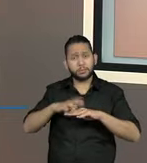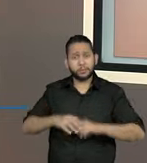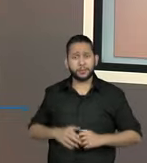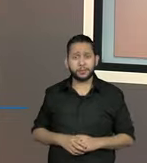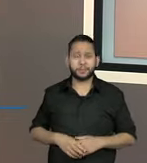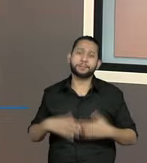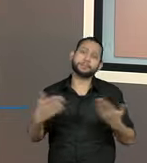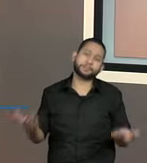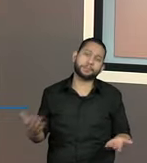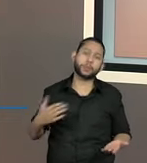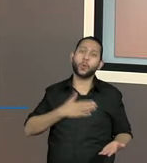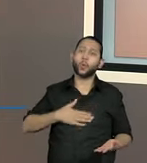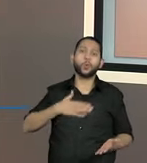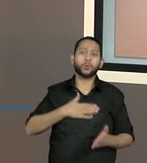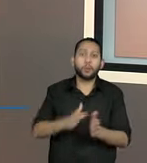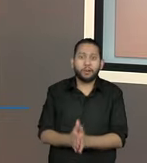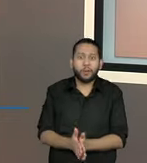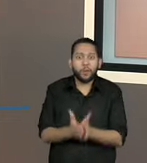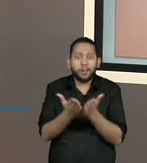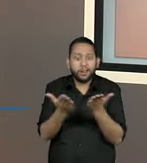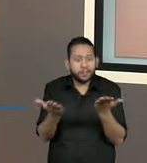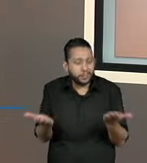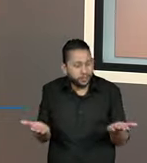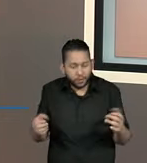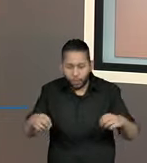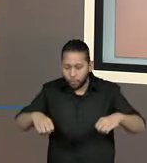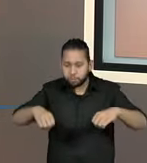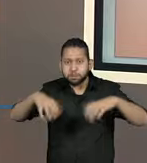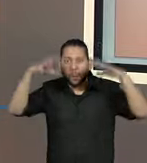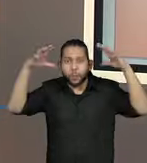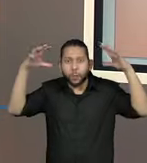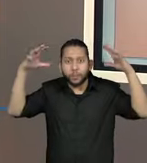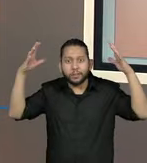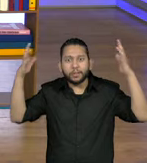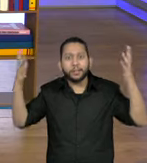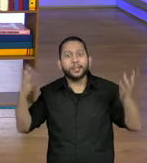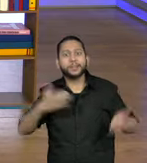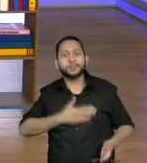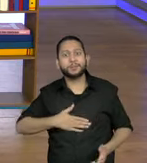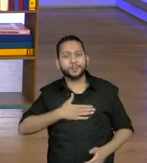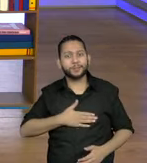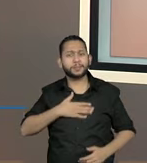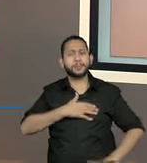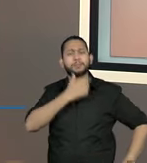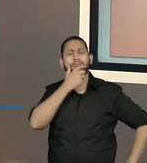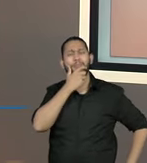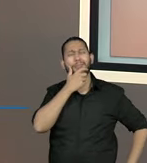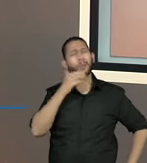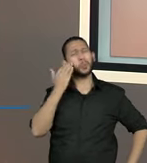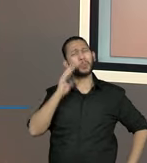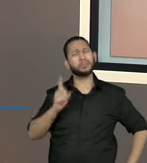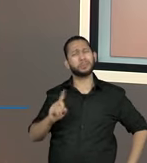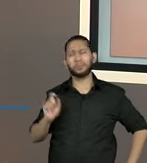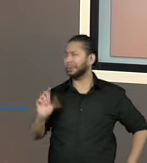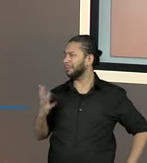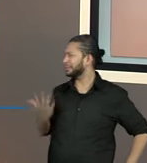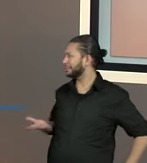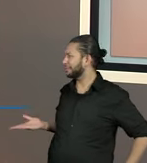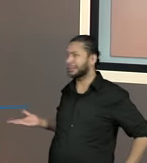adorei estar dentro do livro de Dom Quixote e adorei o que aconteceu aqui, que até agora eu não entendi